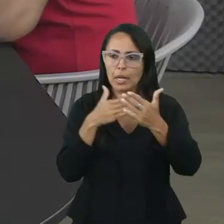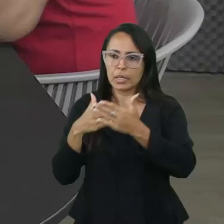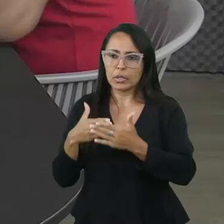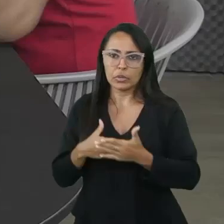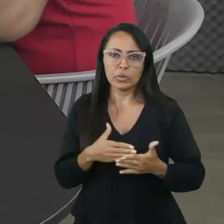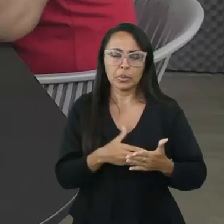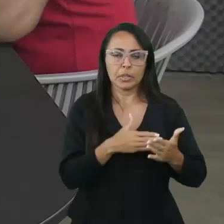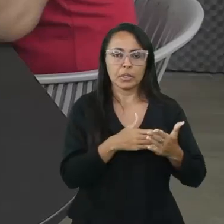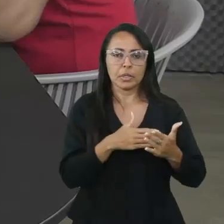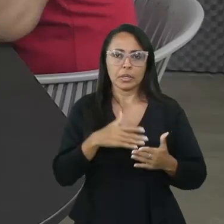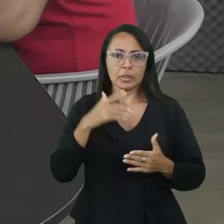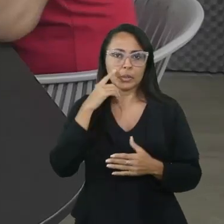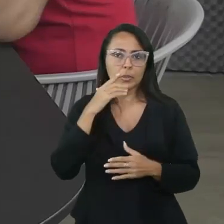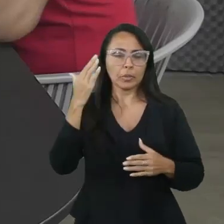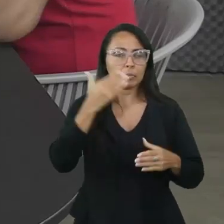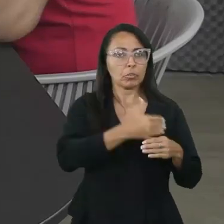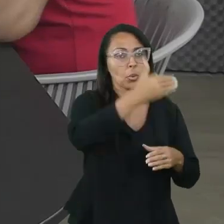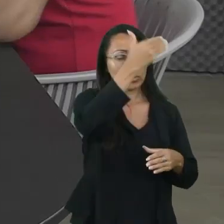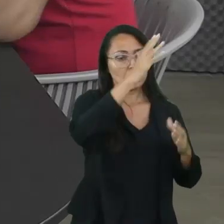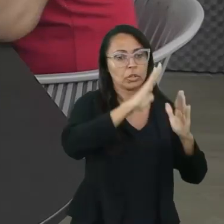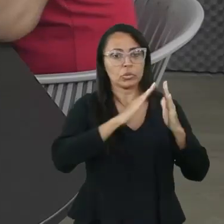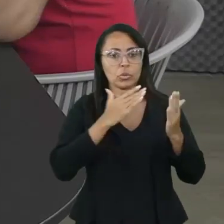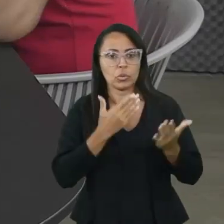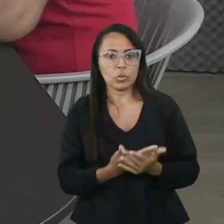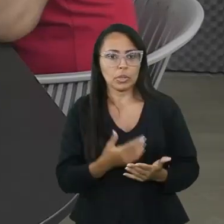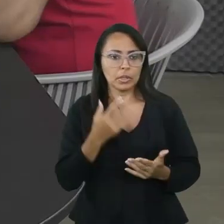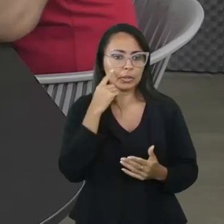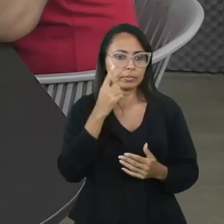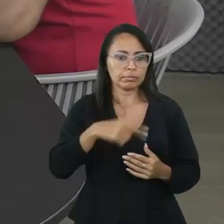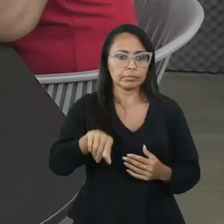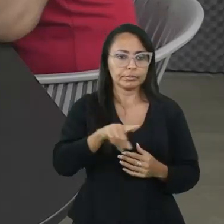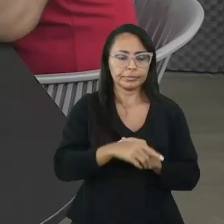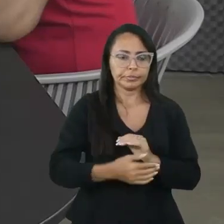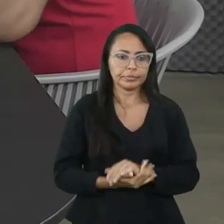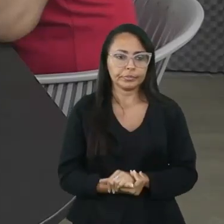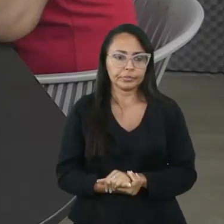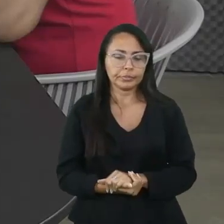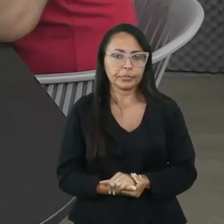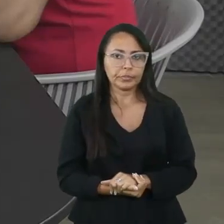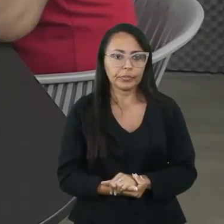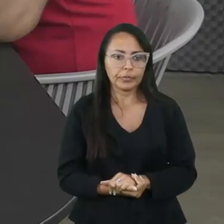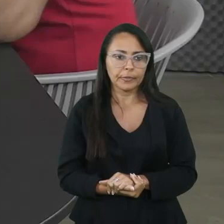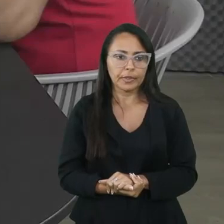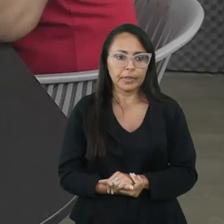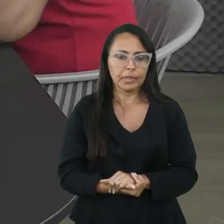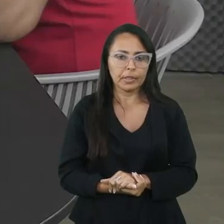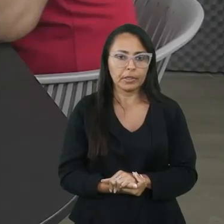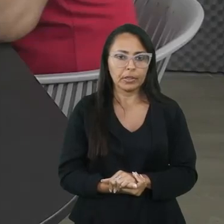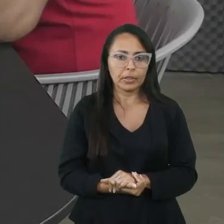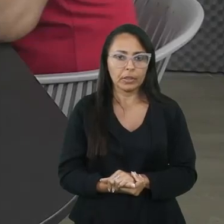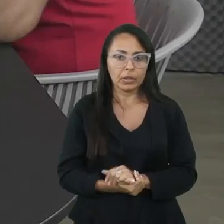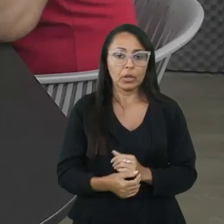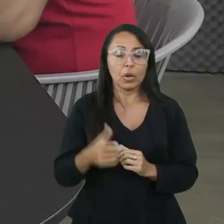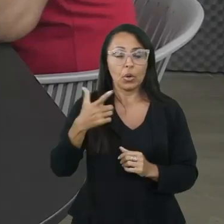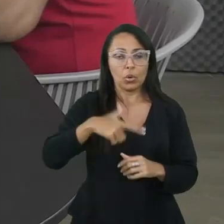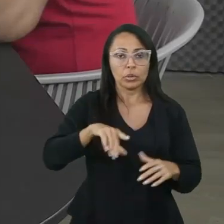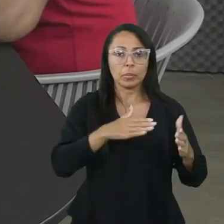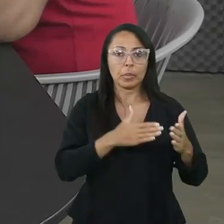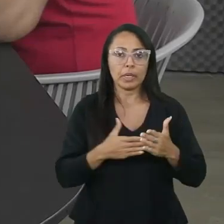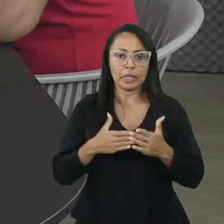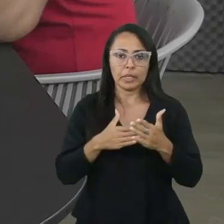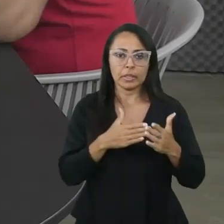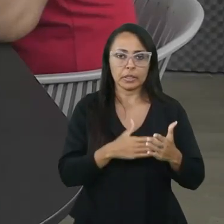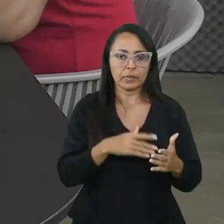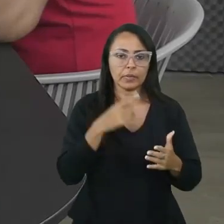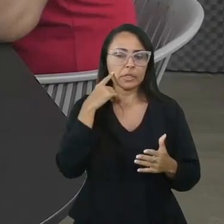barreira o muro da escola, que a escola não pode ficar só do muro para dentro. A gente faz ciência do muro para fora também. Sim. E outra barreira é que os estudantes comecem a